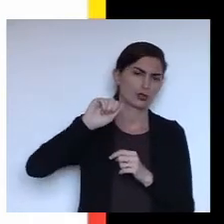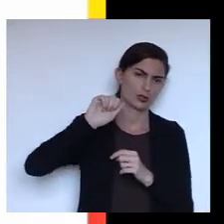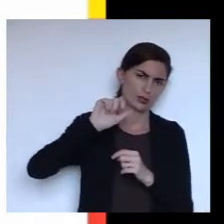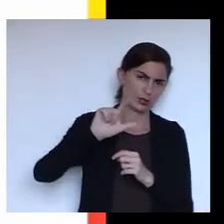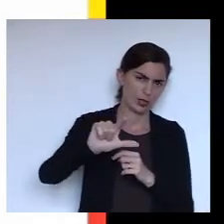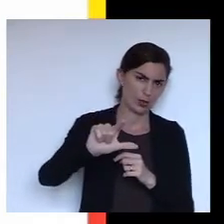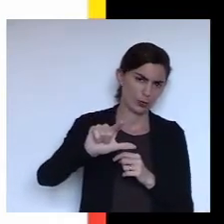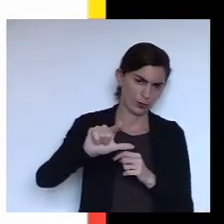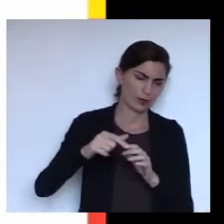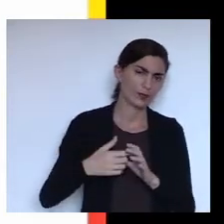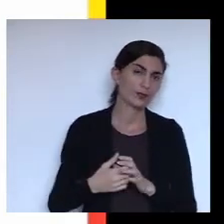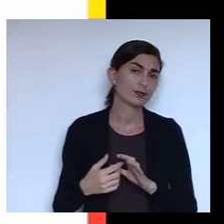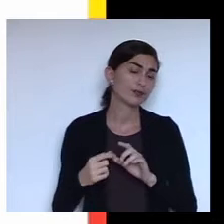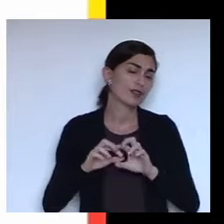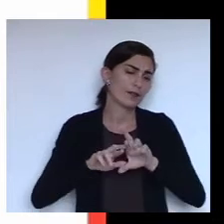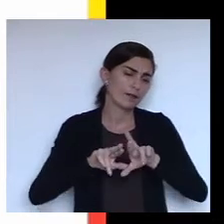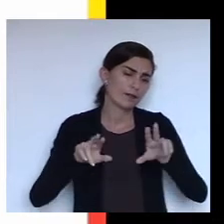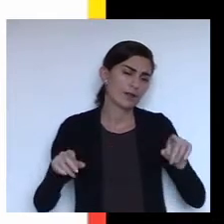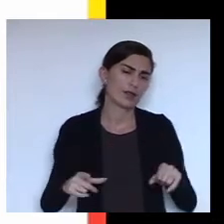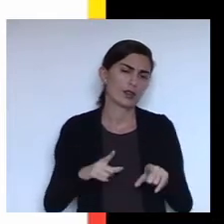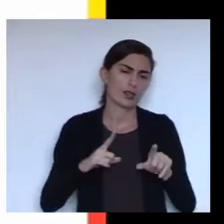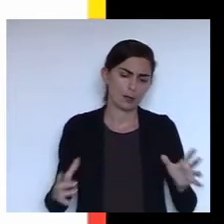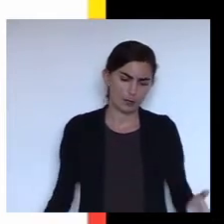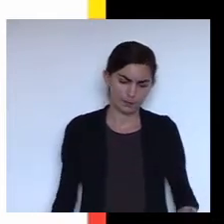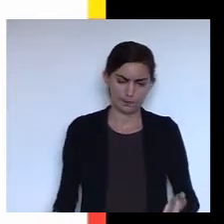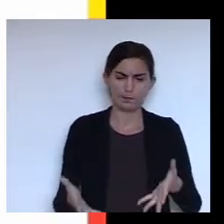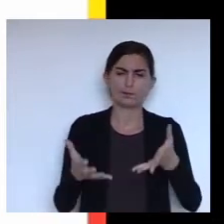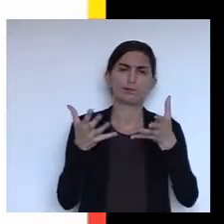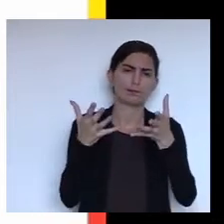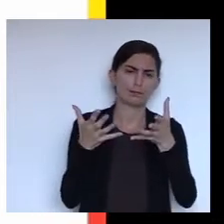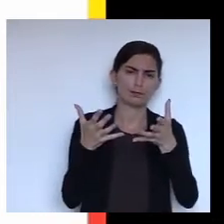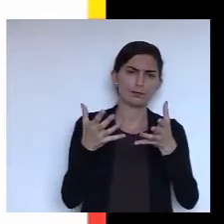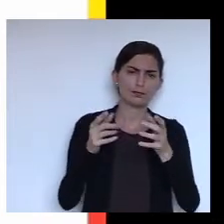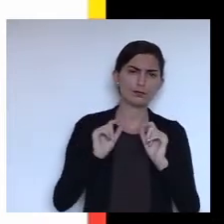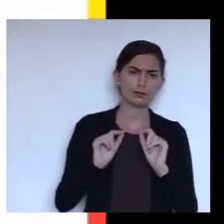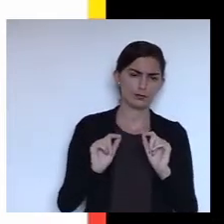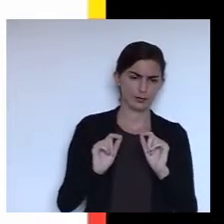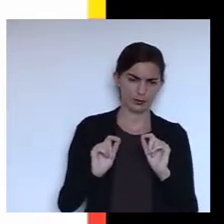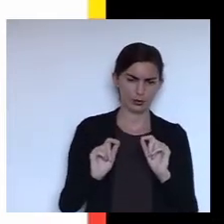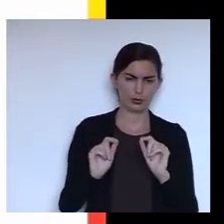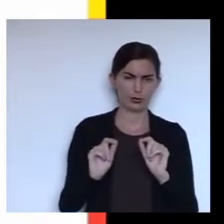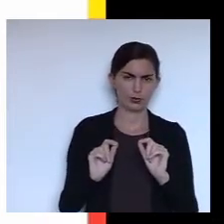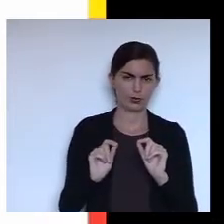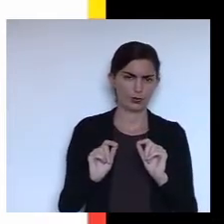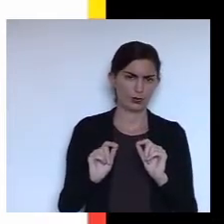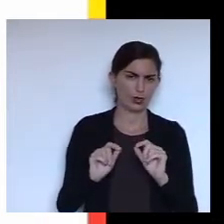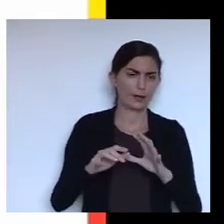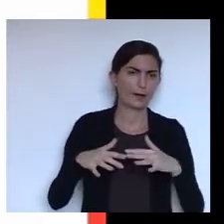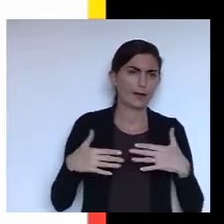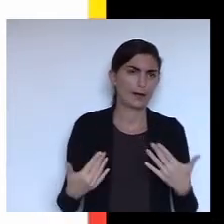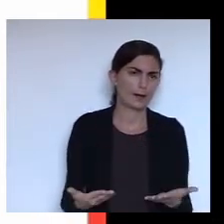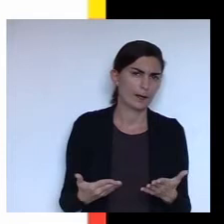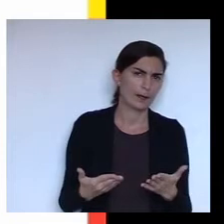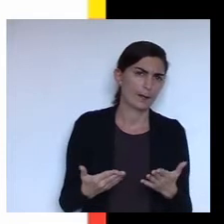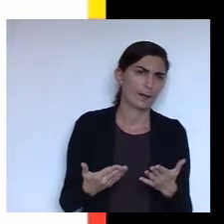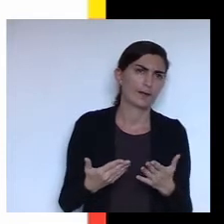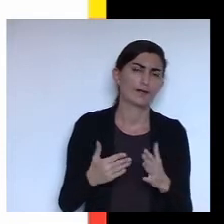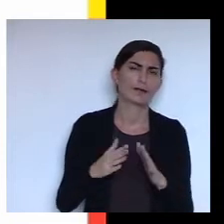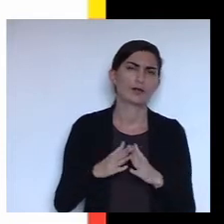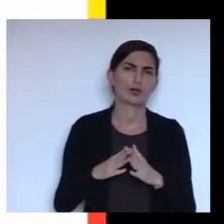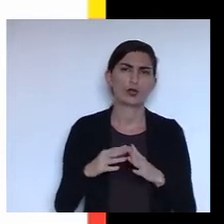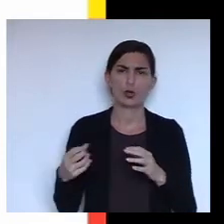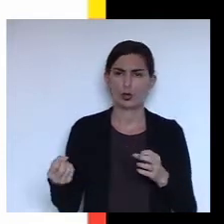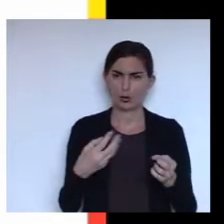burguesia, vai haver o fortalecimento da figura